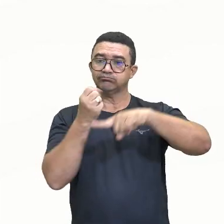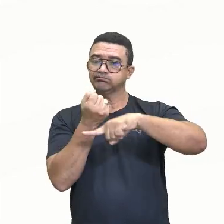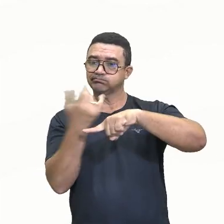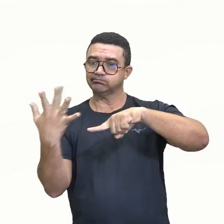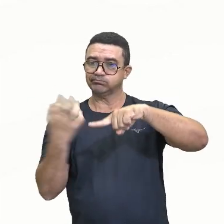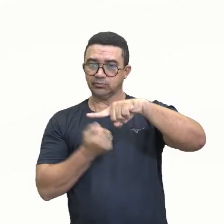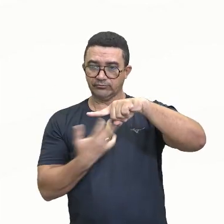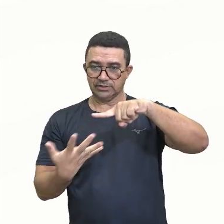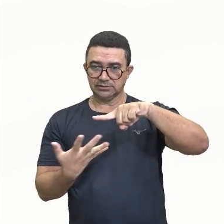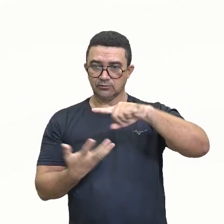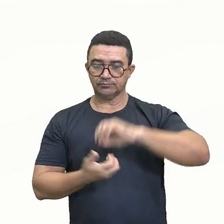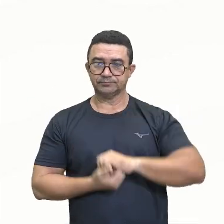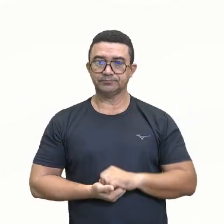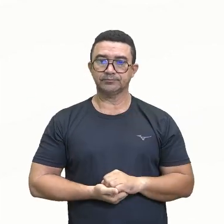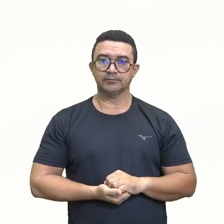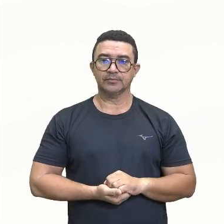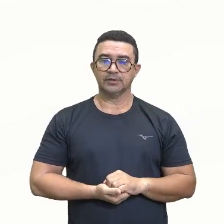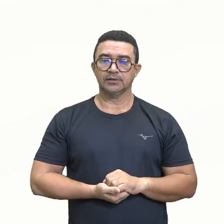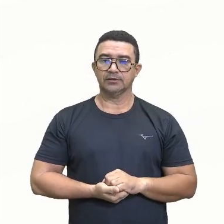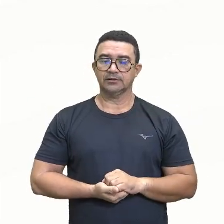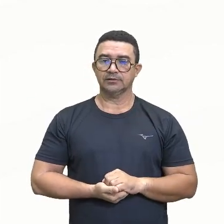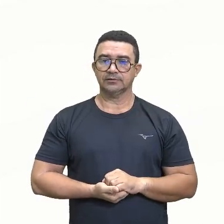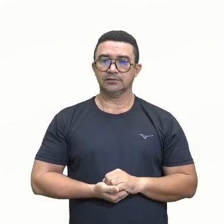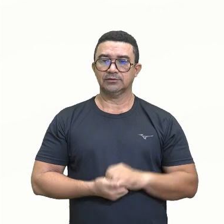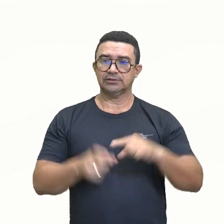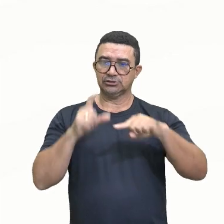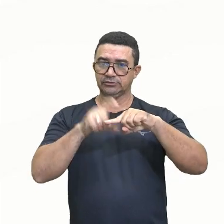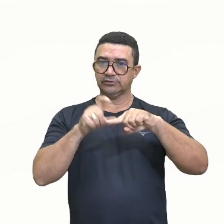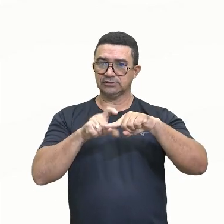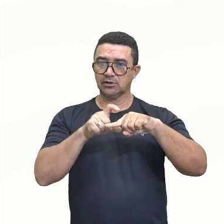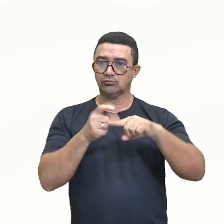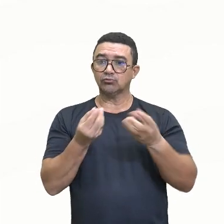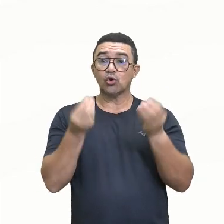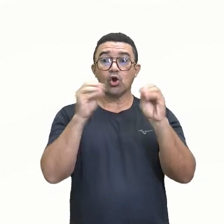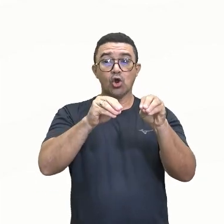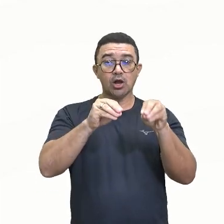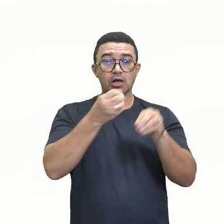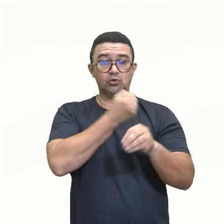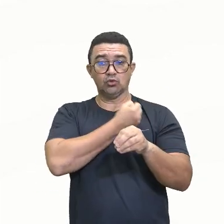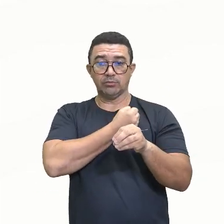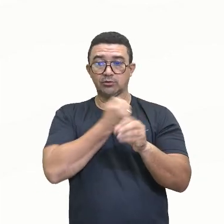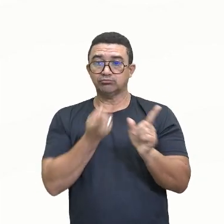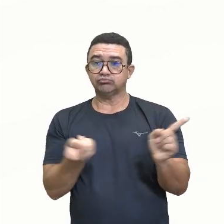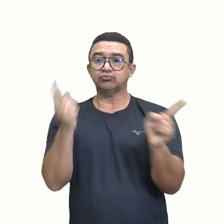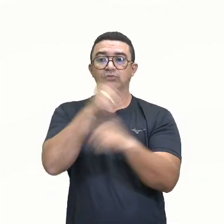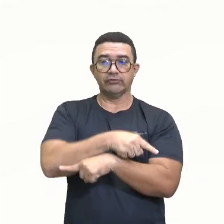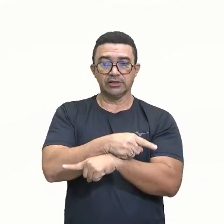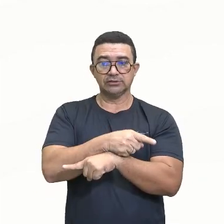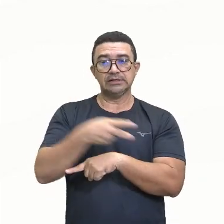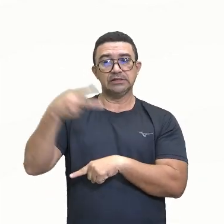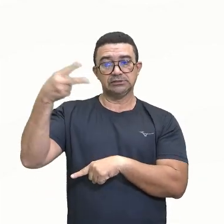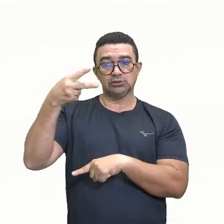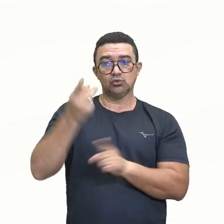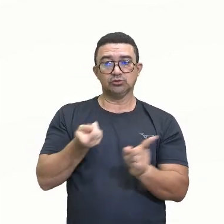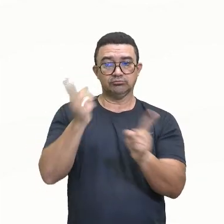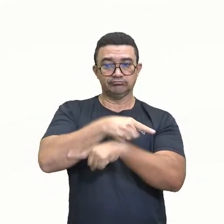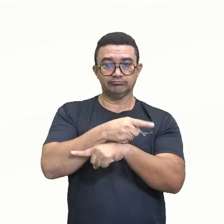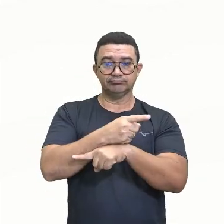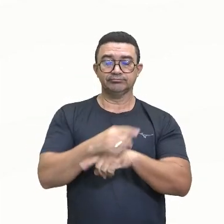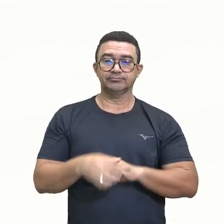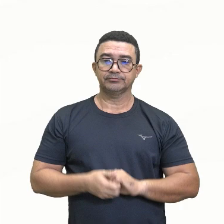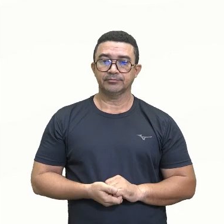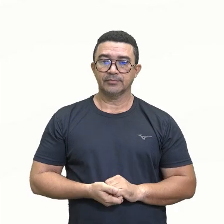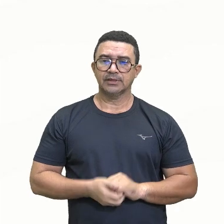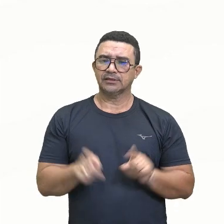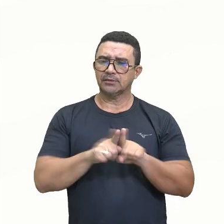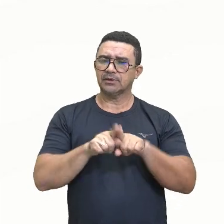divisão, repete a primeira e multiplica pelo inverso da segunda. E na hora de você fazer essa divisão,